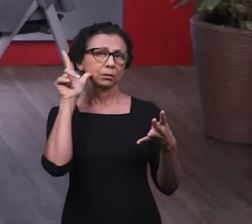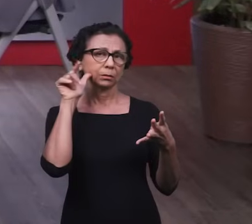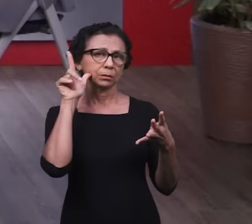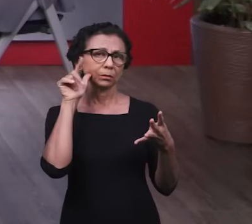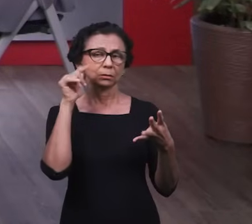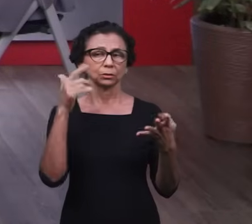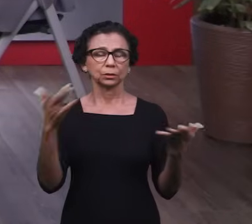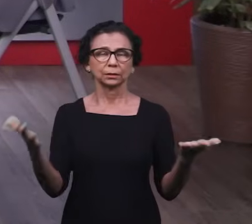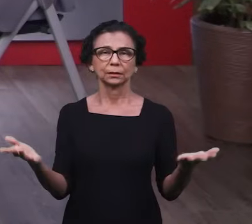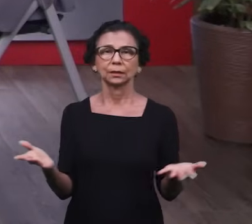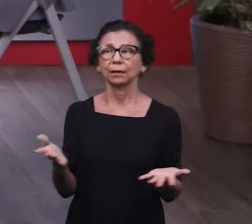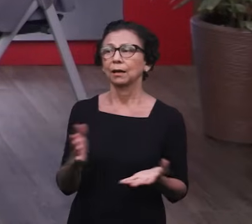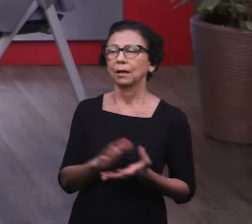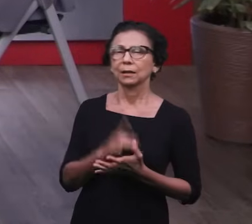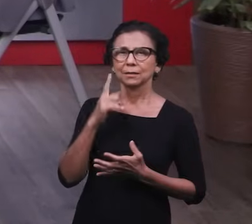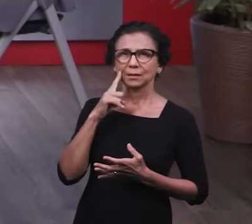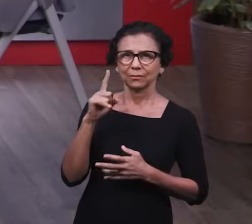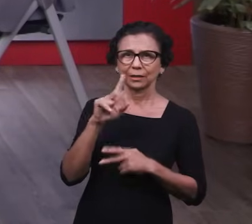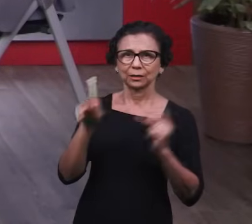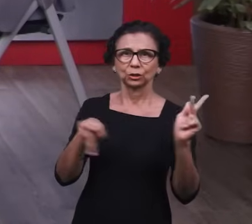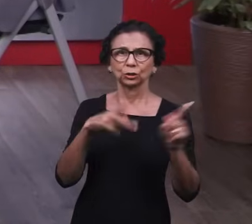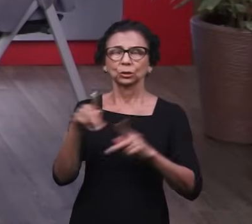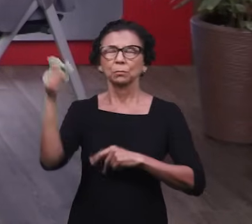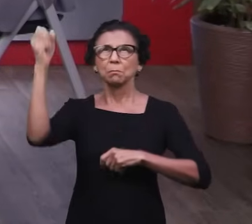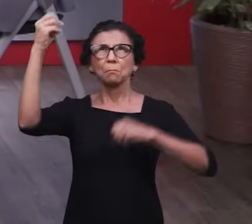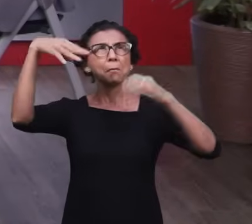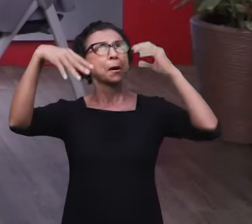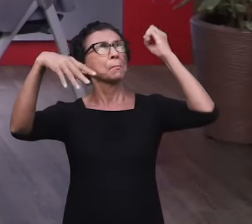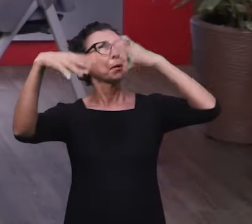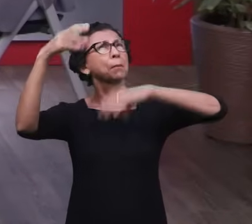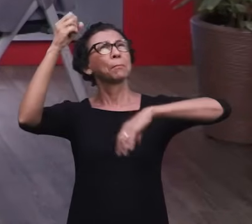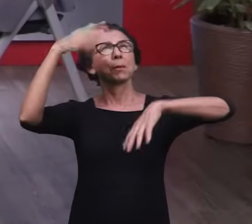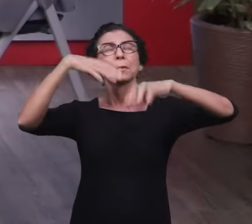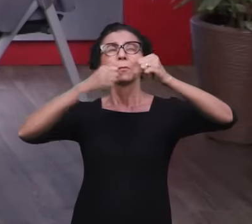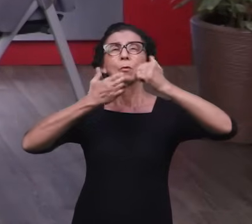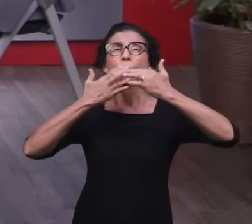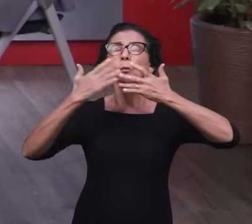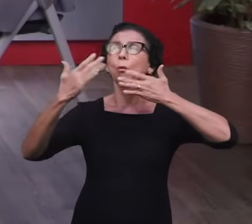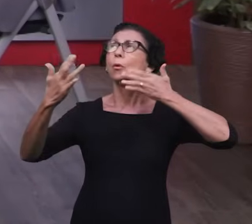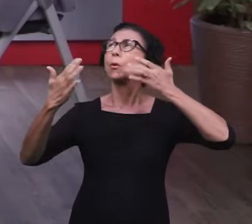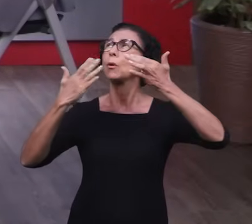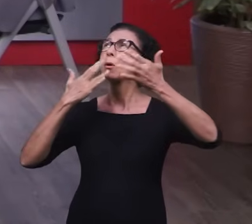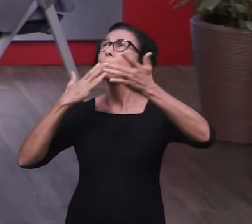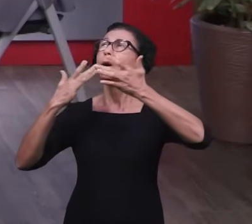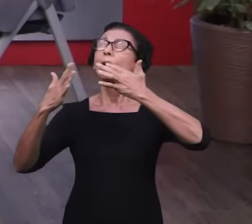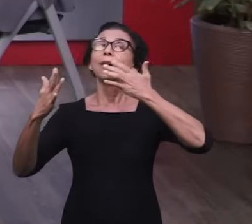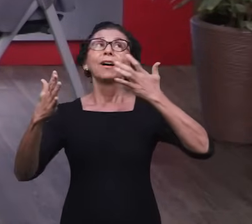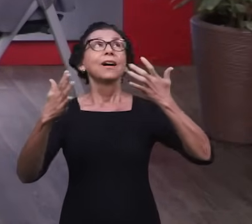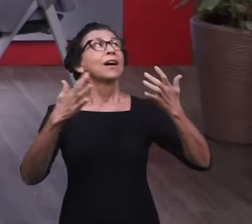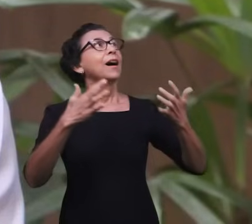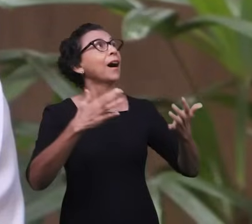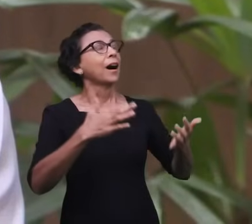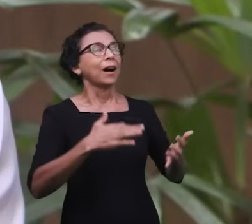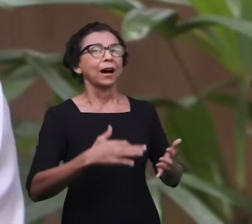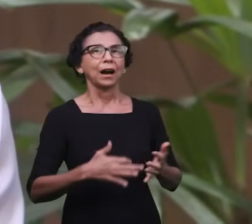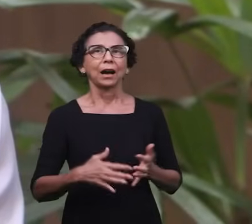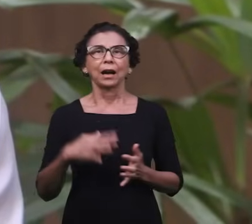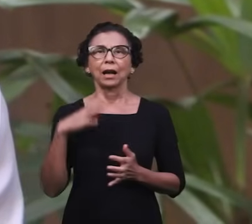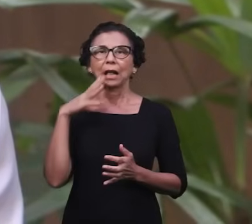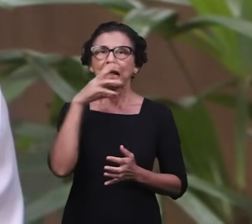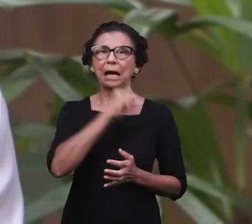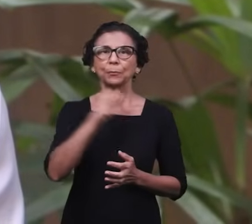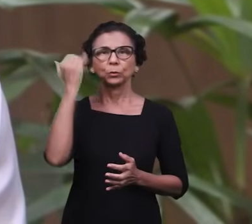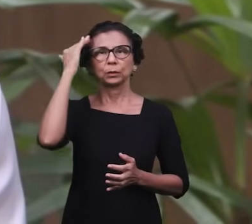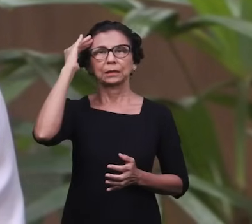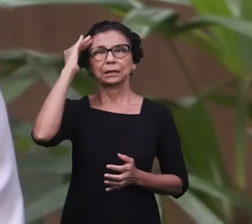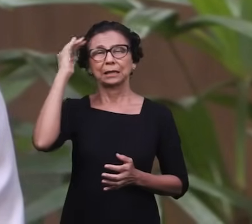né? Você vai no shopping, olha quanta iluminação, quanta cor. Para a gente, esse processamento é rápido, para